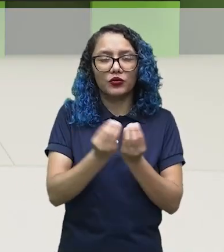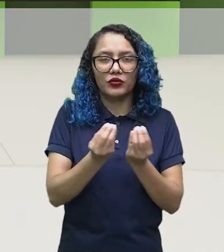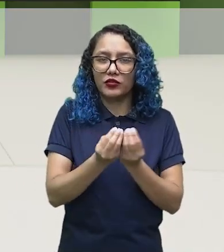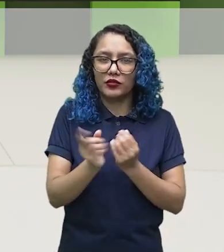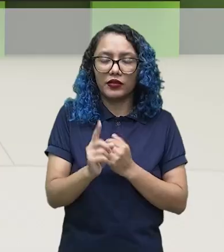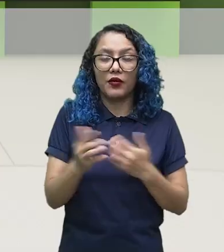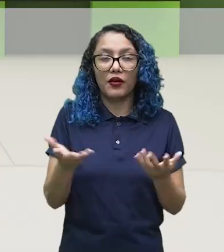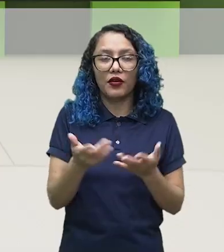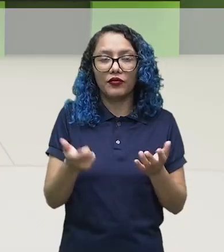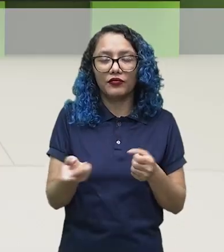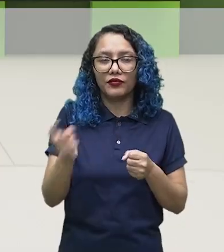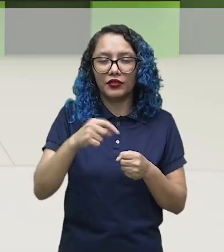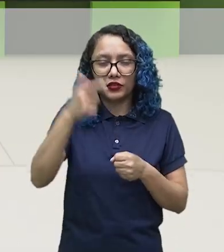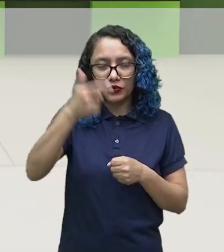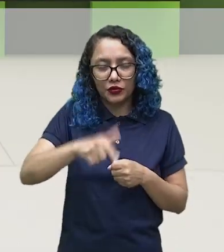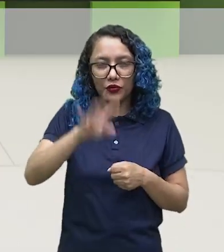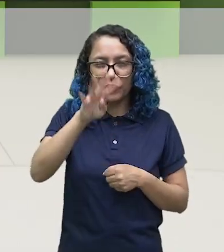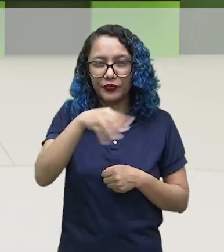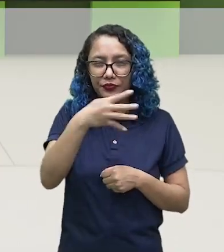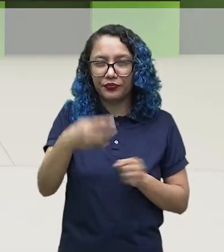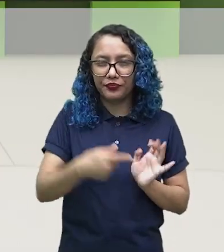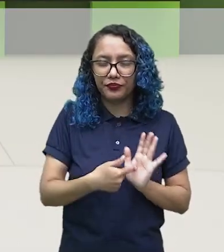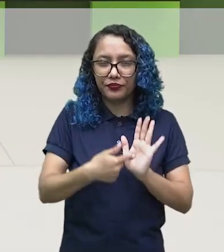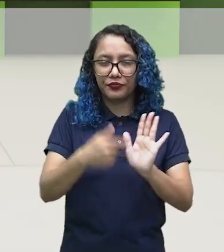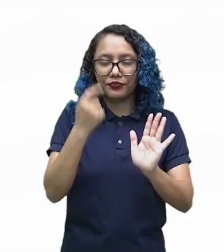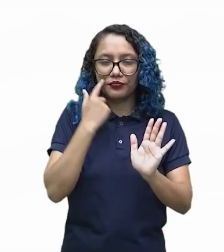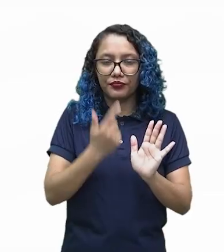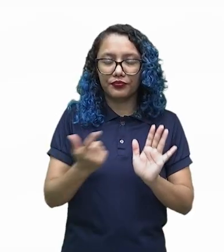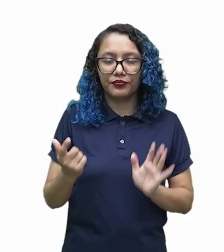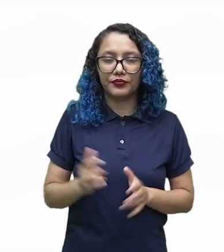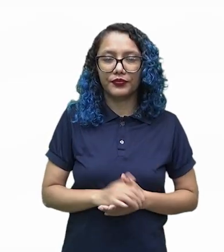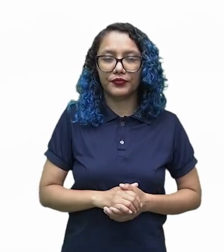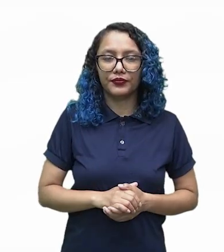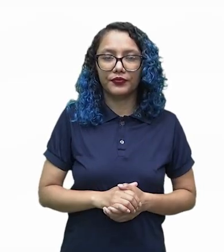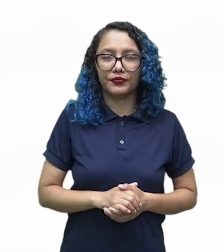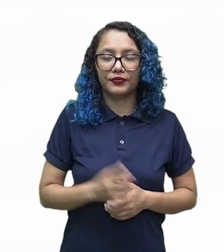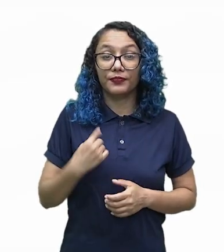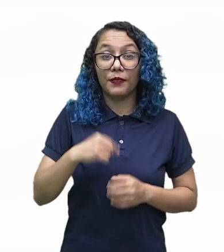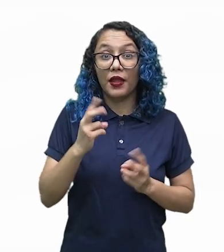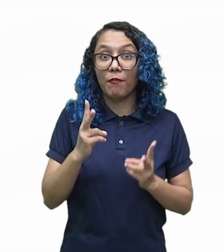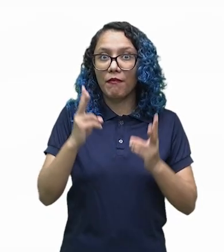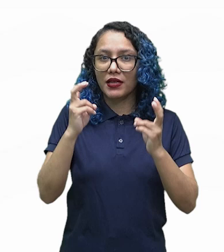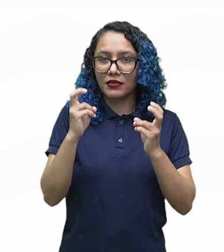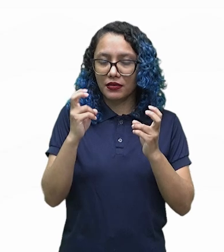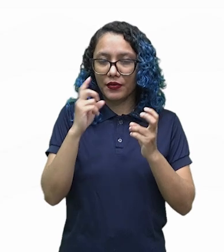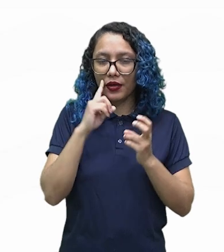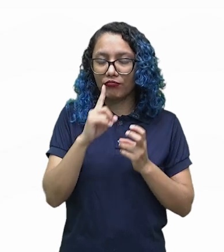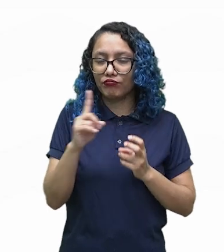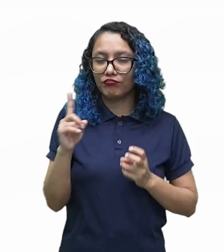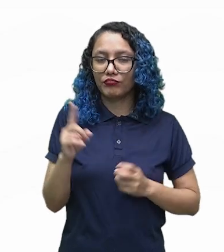substâncias, não, tá? E aí eu gostaria de voltar novamente lá na tabela, né, só para a gente observar